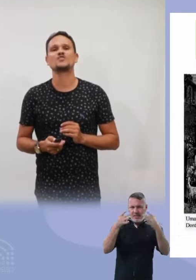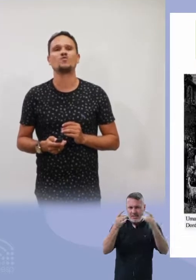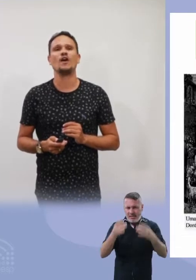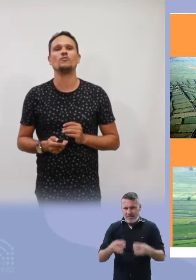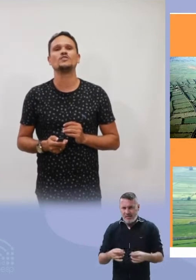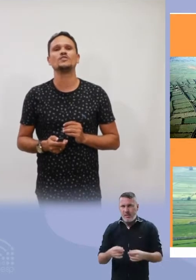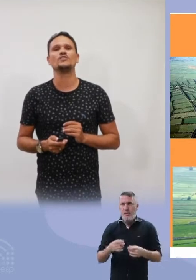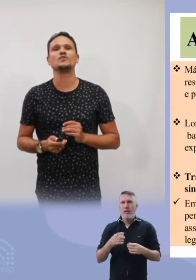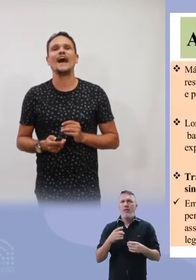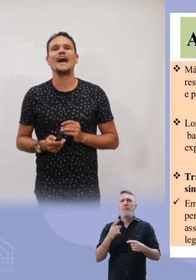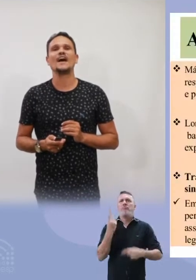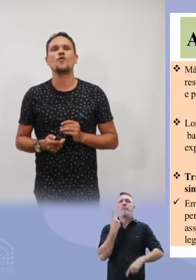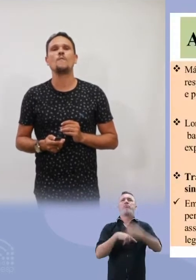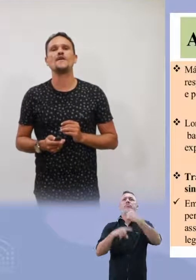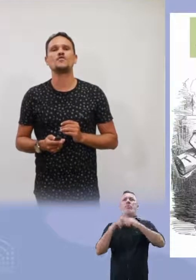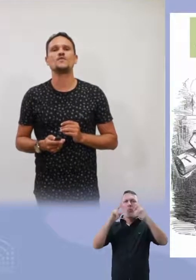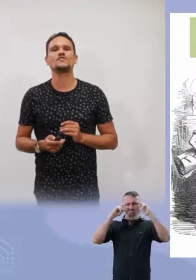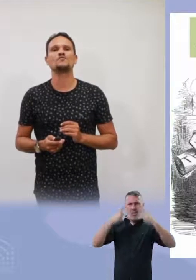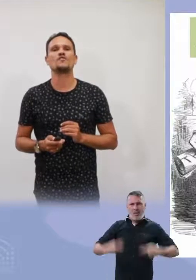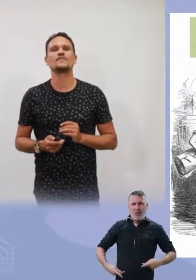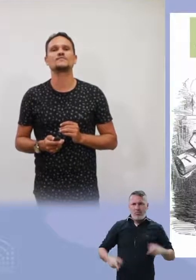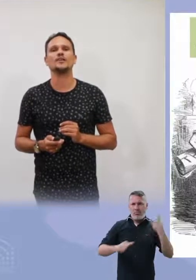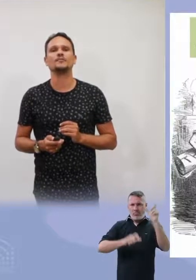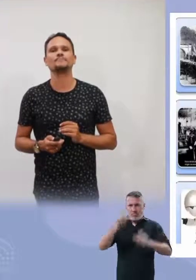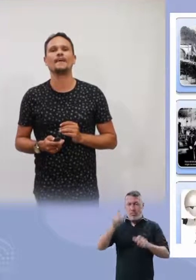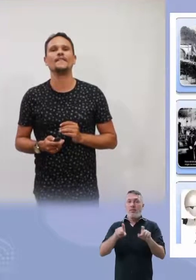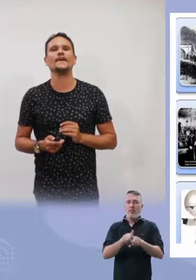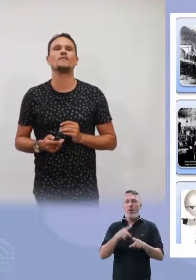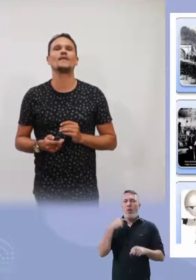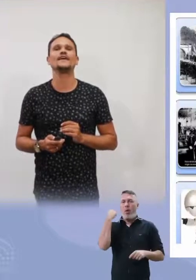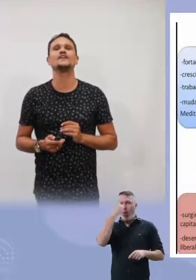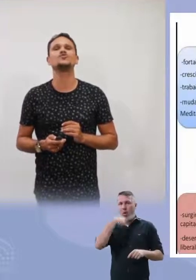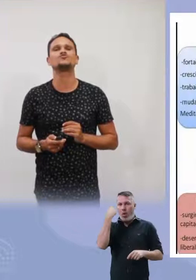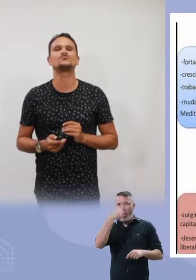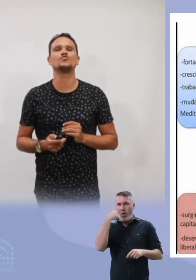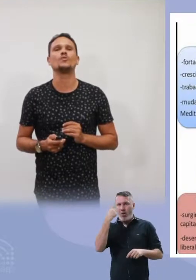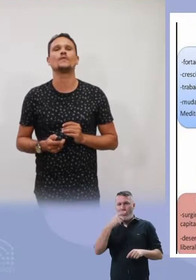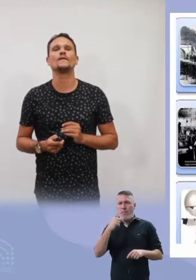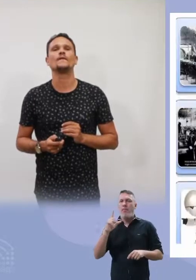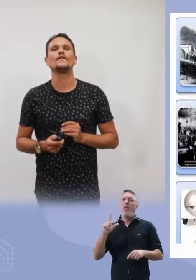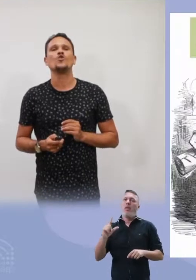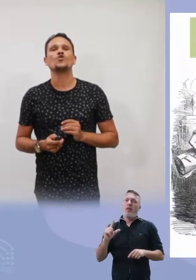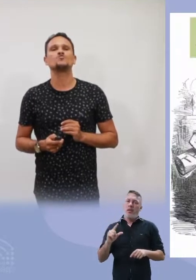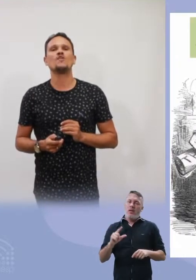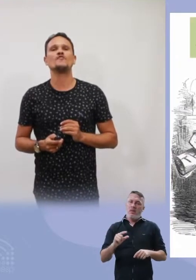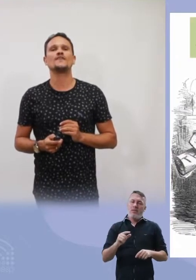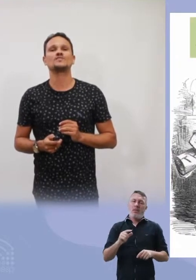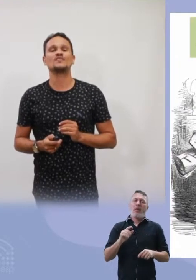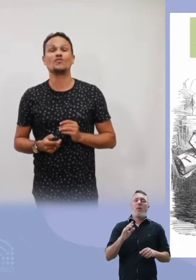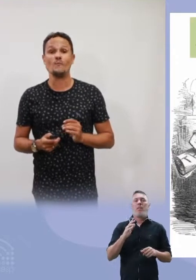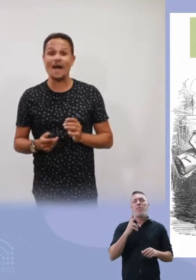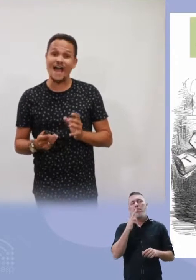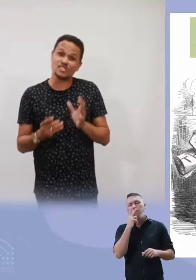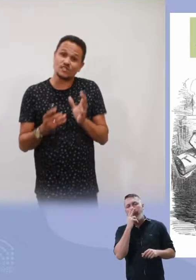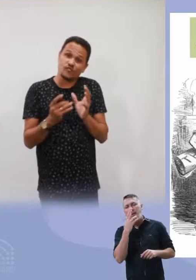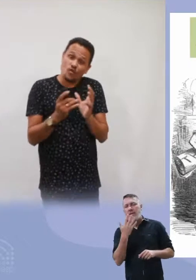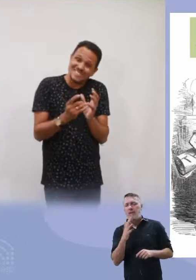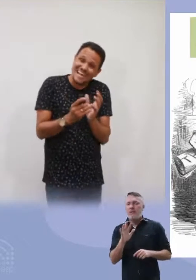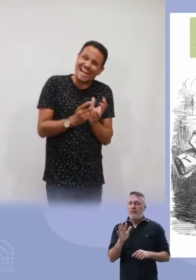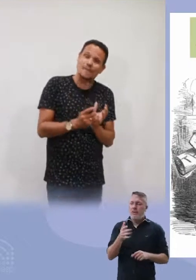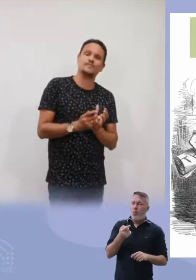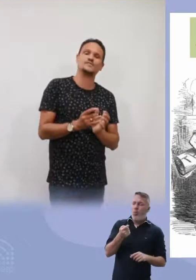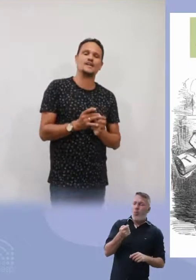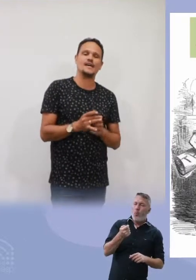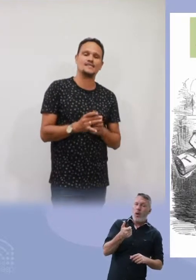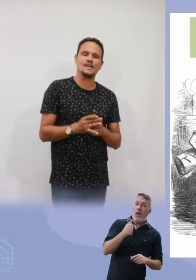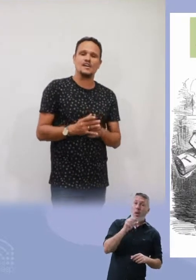movimentos, pessoal. Tá? Acompanhe aqui comigo esses movimentos aqui. Ó. Cadê? Vamos lá. Isso. Os movimentos que eu mais vou